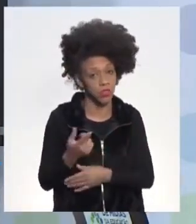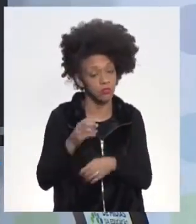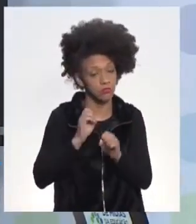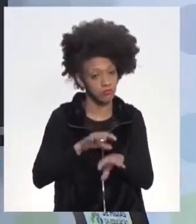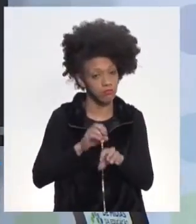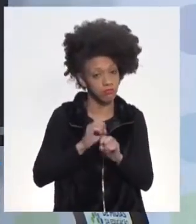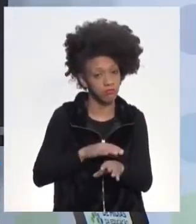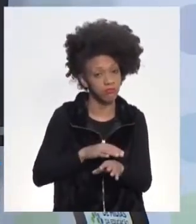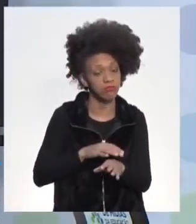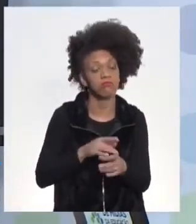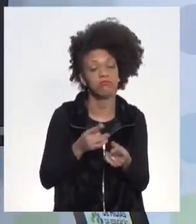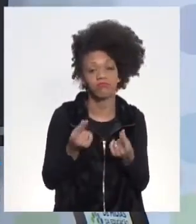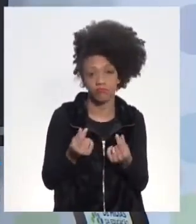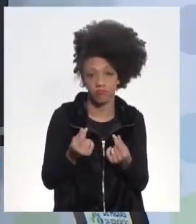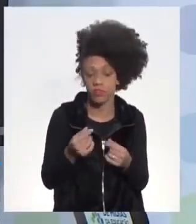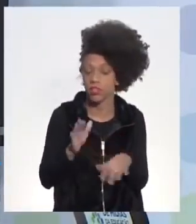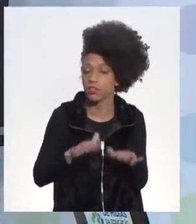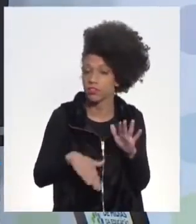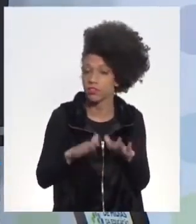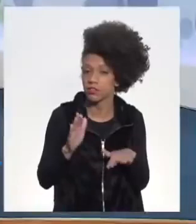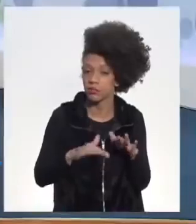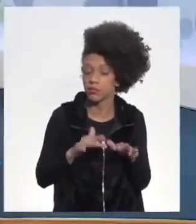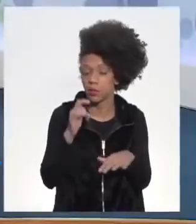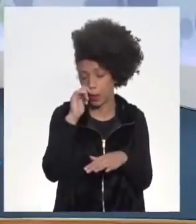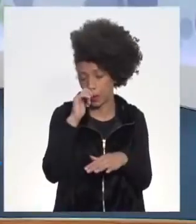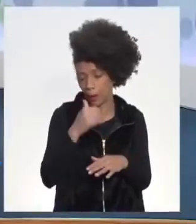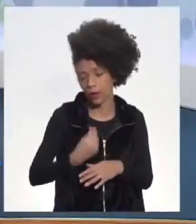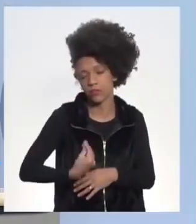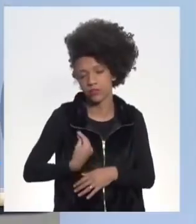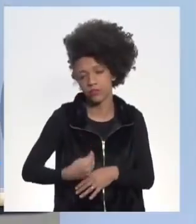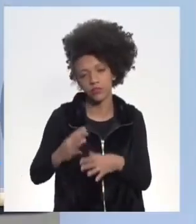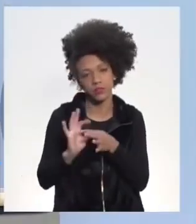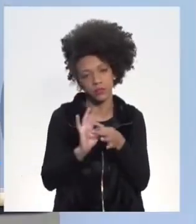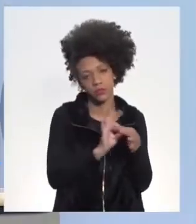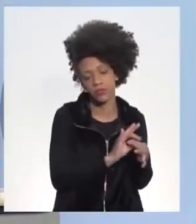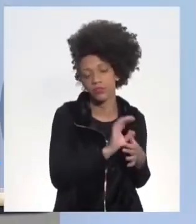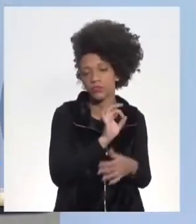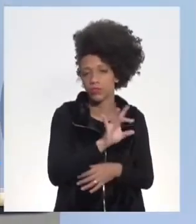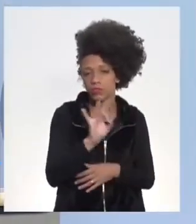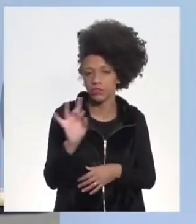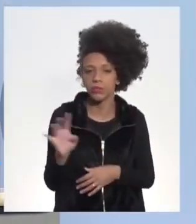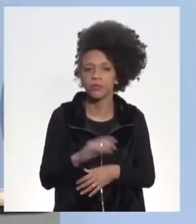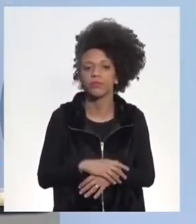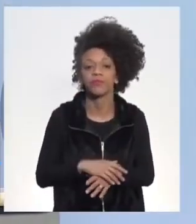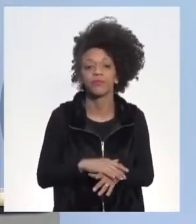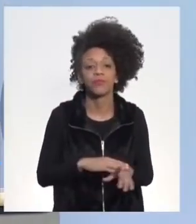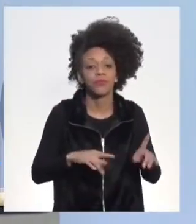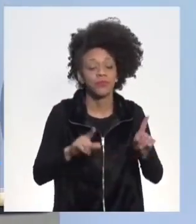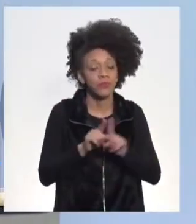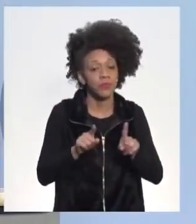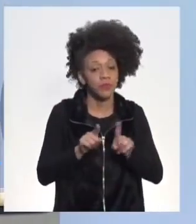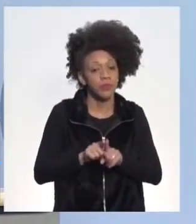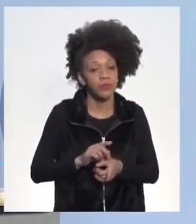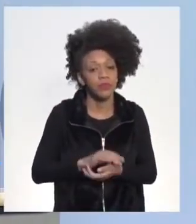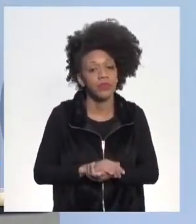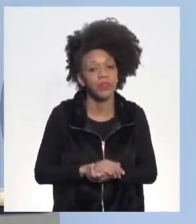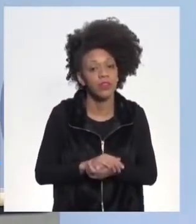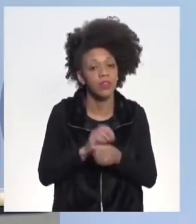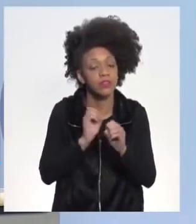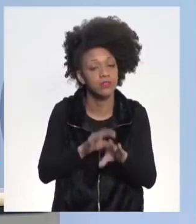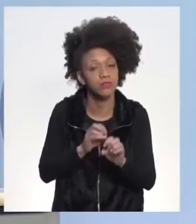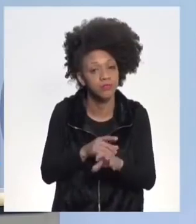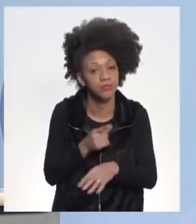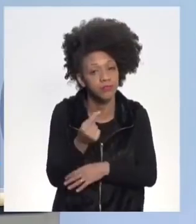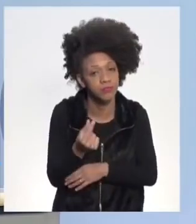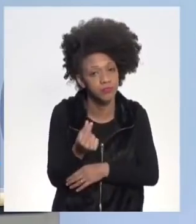educação financeira, depende muito do contexto de cada um. Isso, e bem pontuado nessa questão da educação